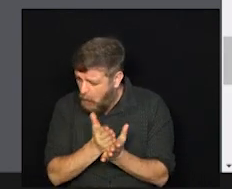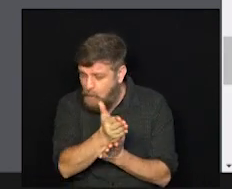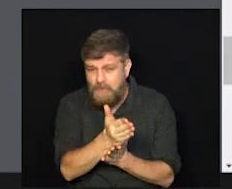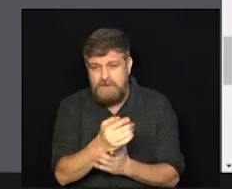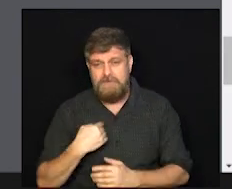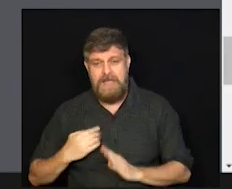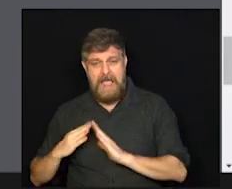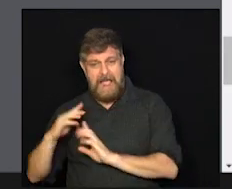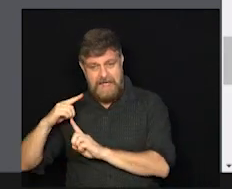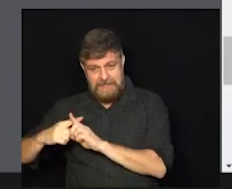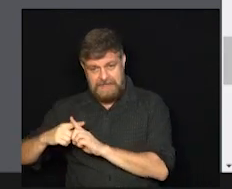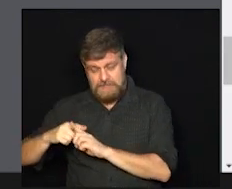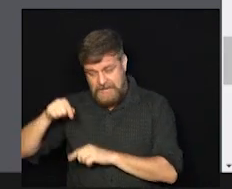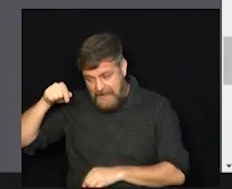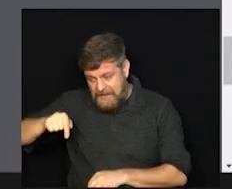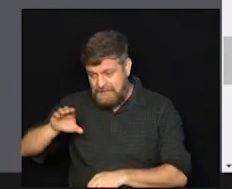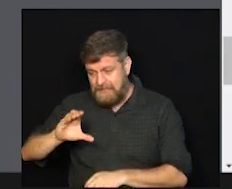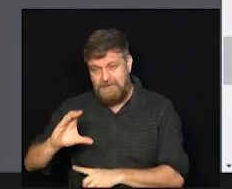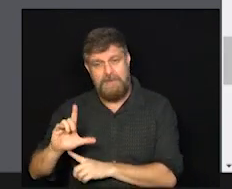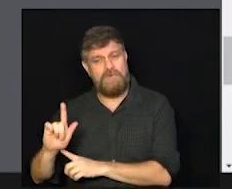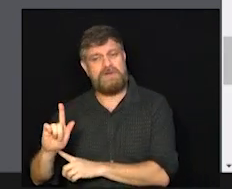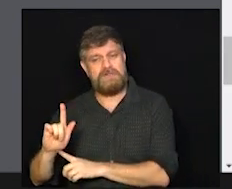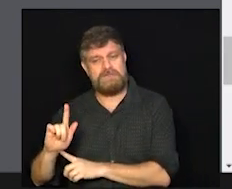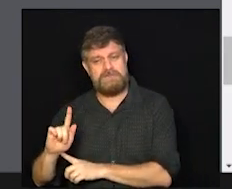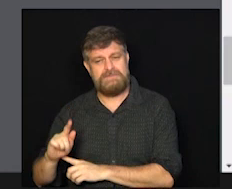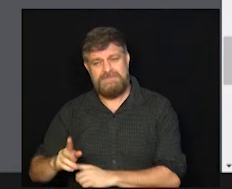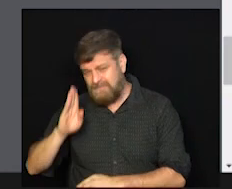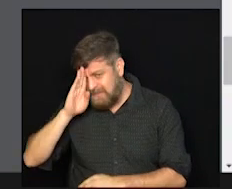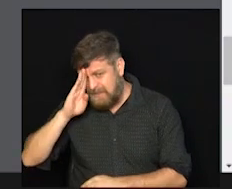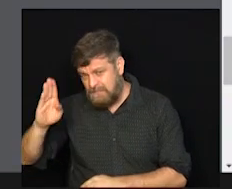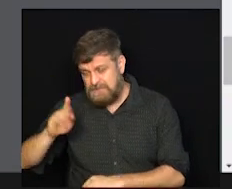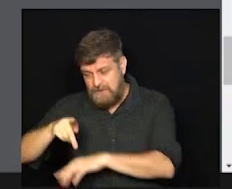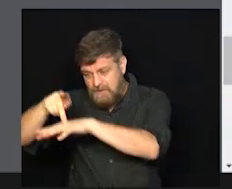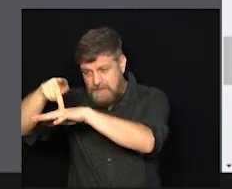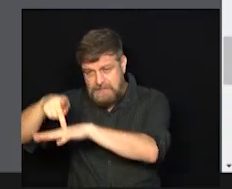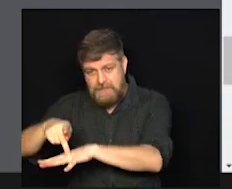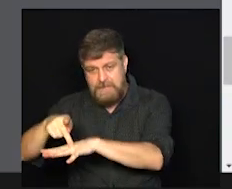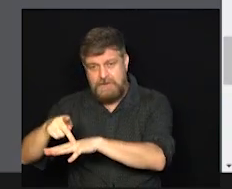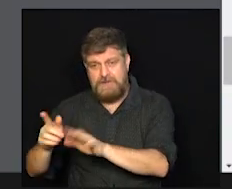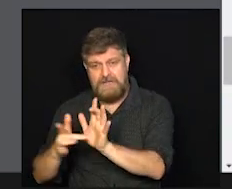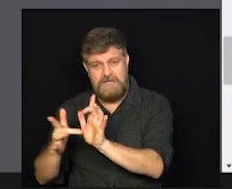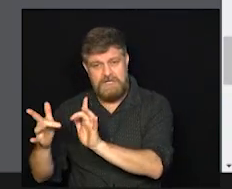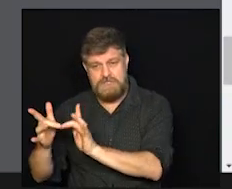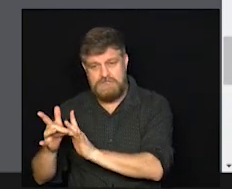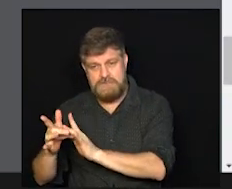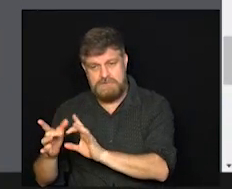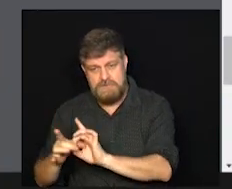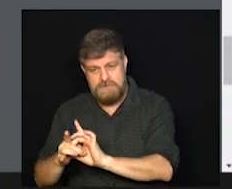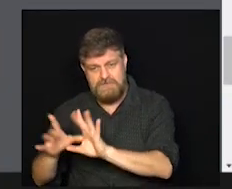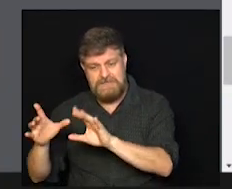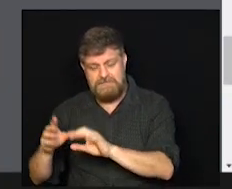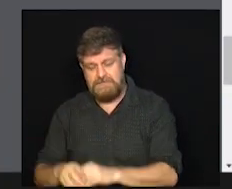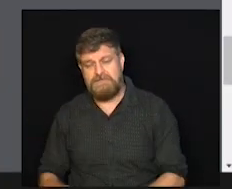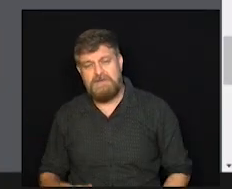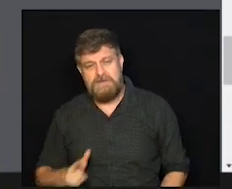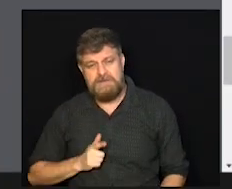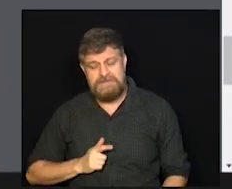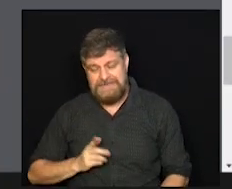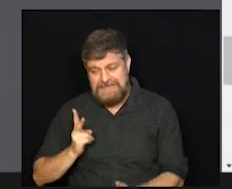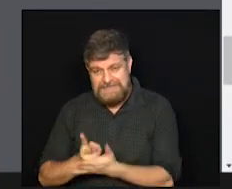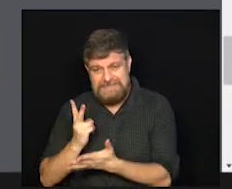nossa igreja aqui no Campo Grande, principalmente na nossa paróquia Jesus Cristo Libertador. Continuamente o processo de